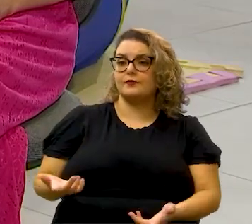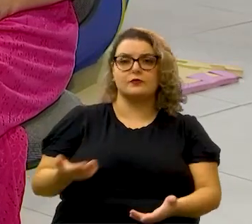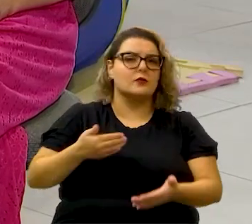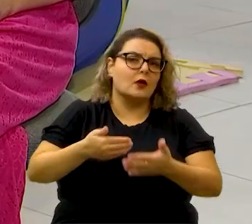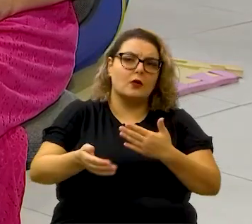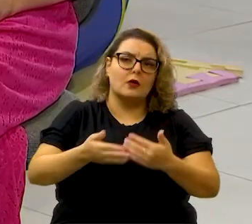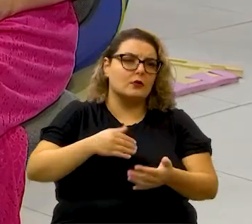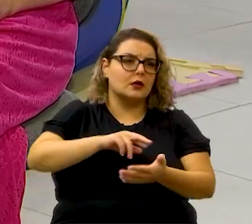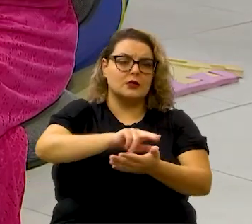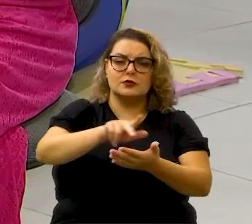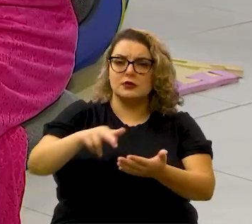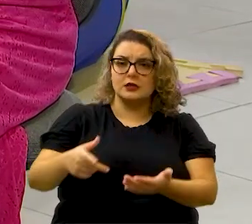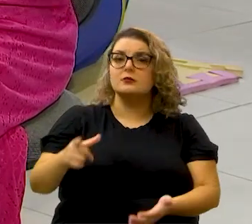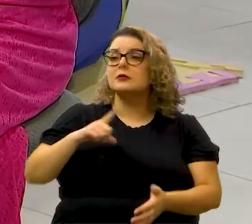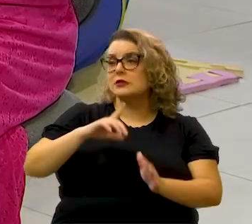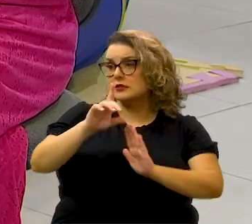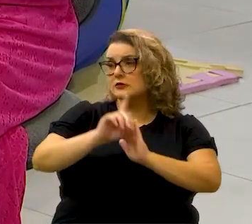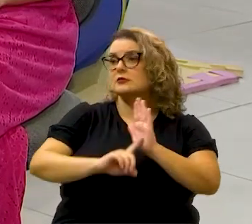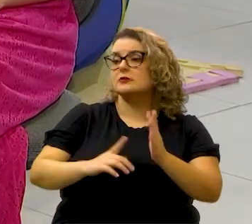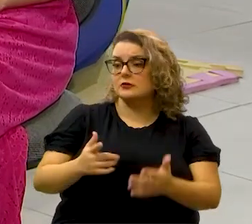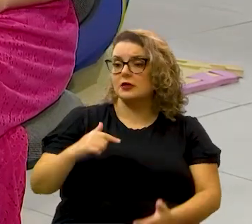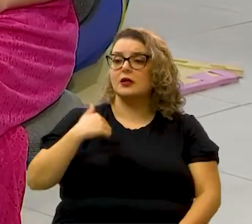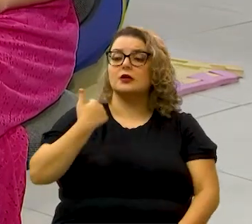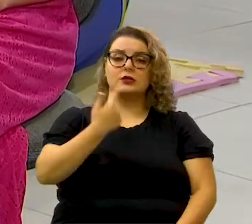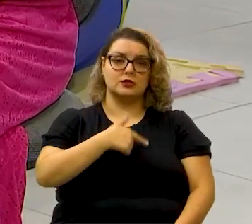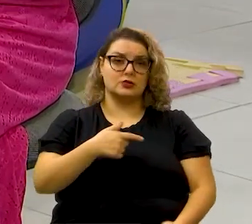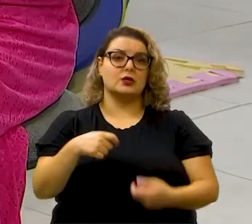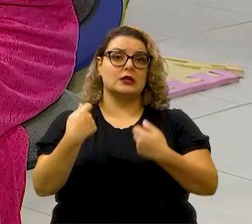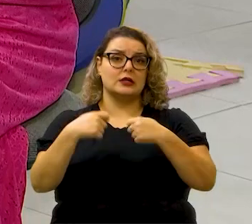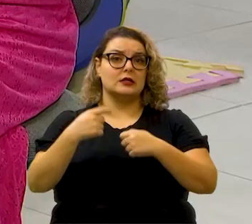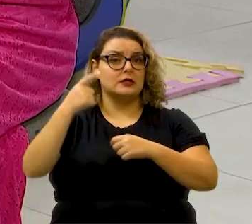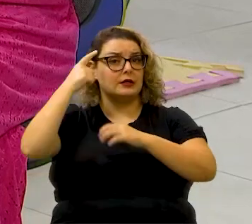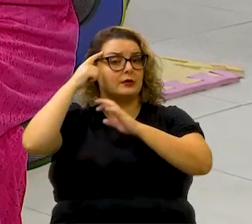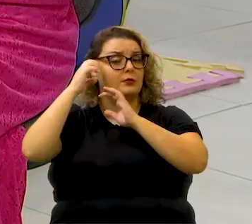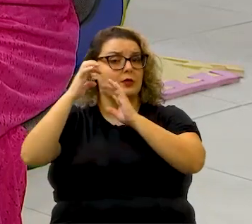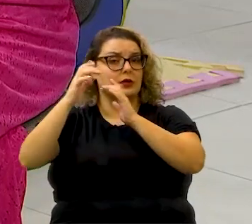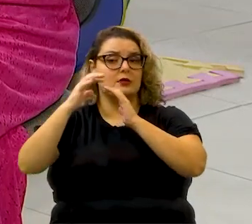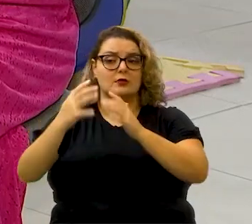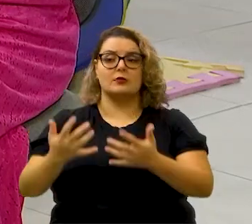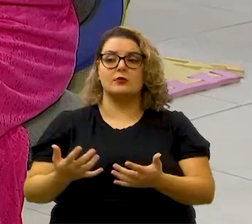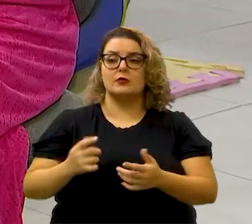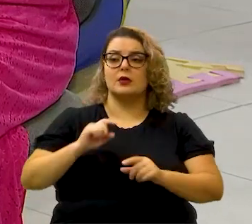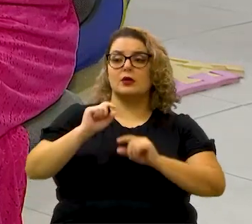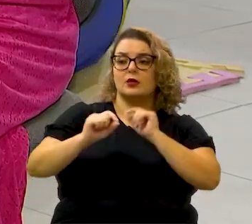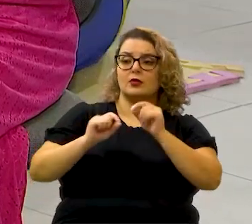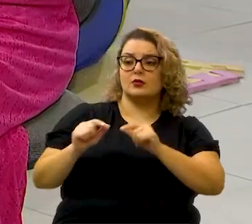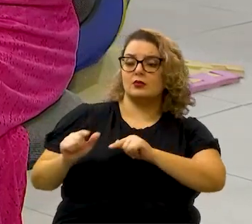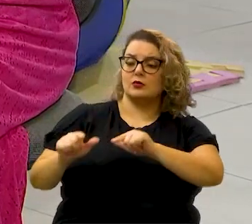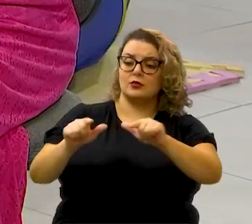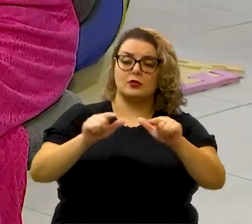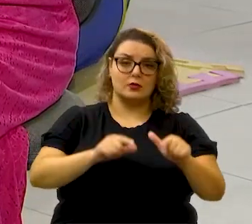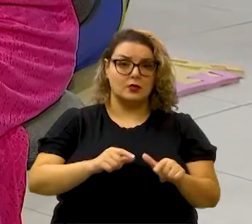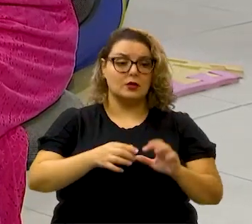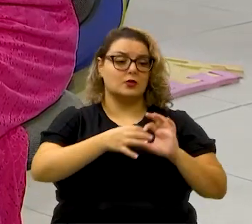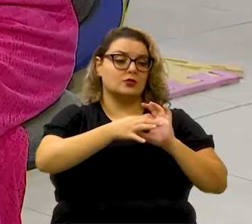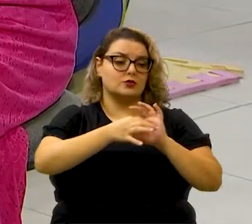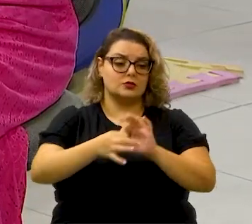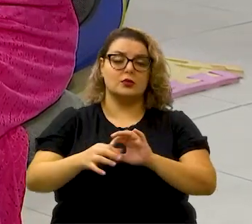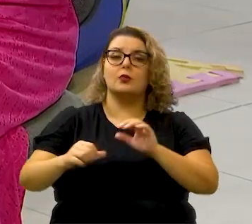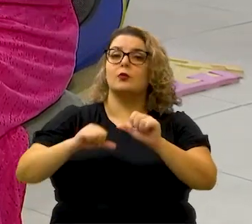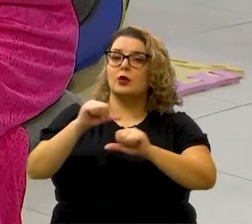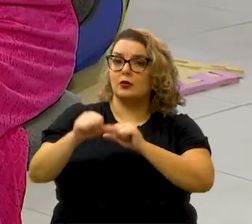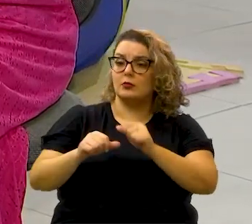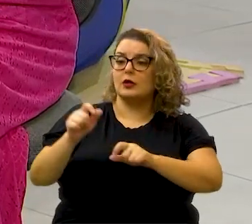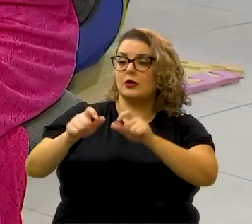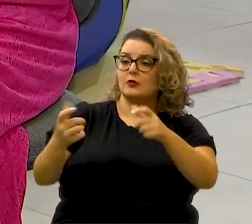pessoas que têm seja qual for a diferença, mas elas têm o direito e somos nós que precisamos pensar o que os